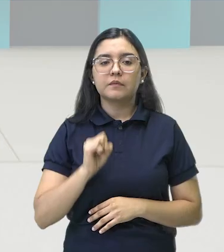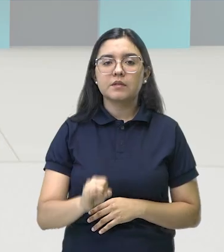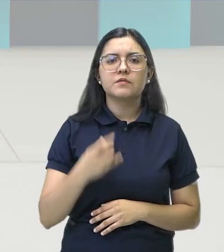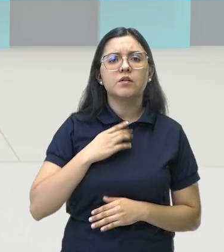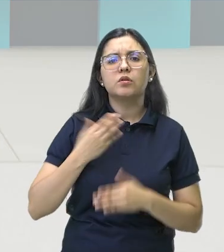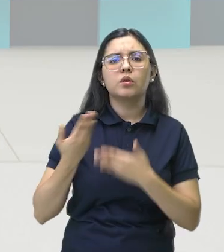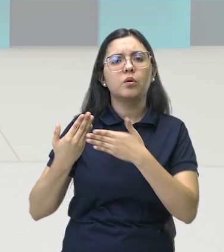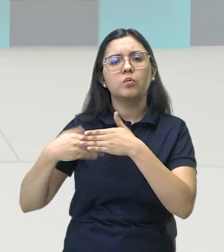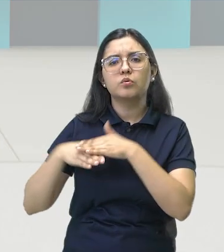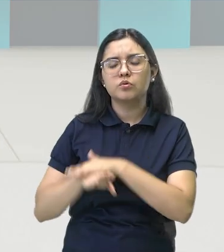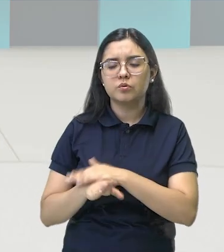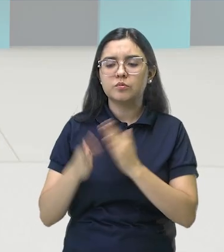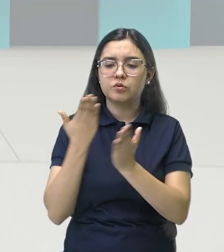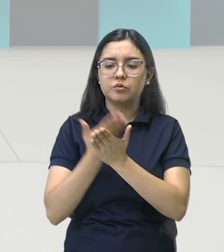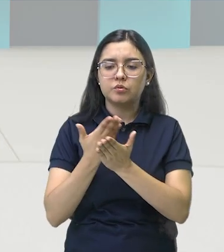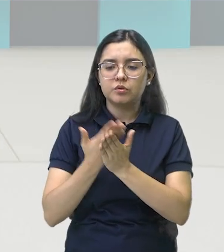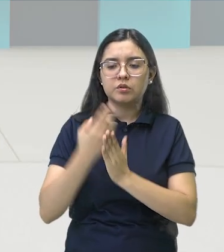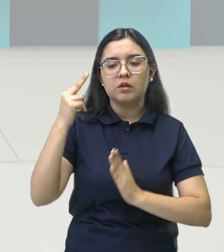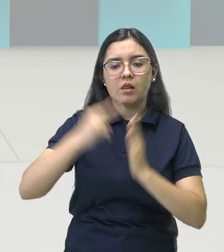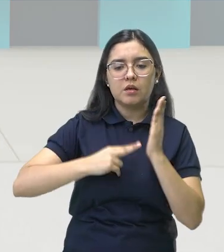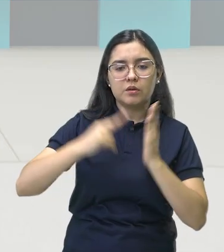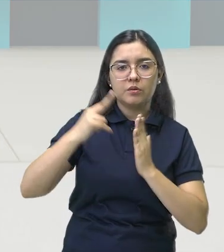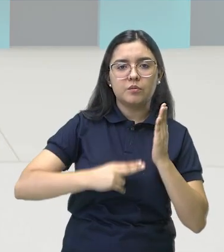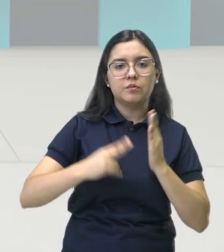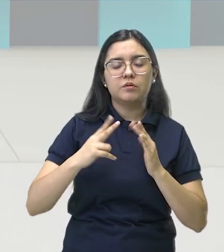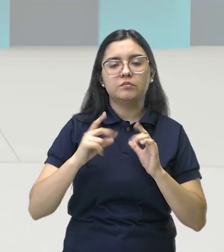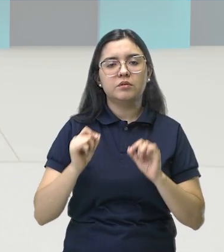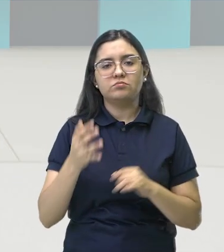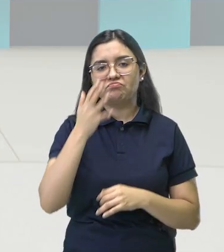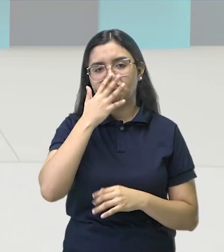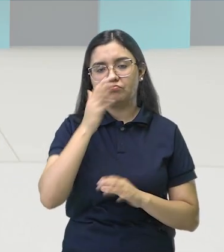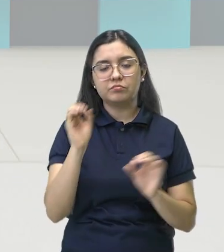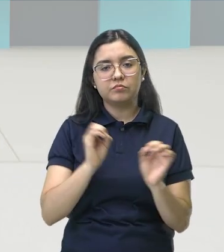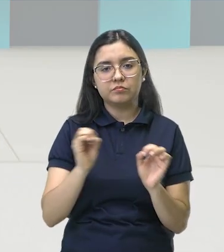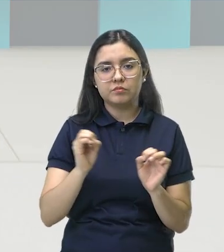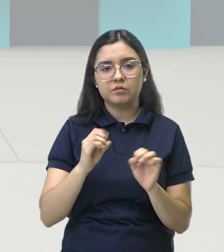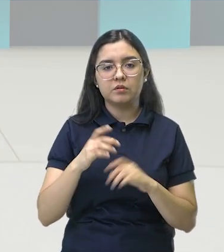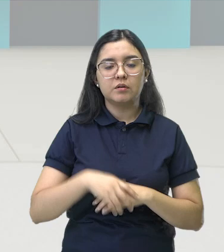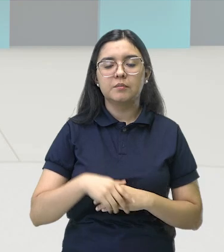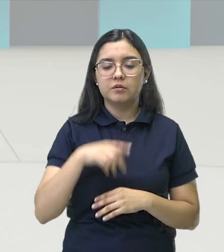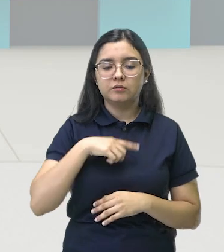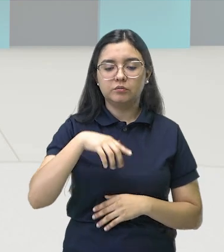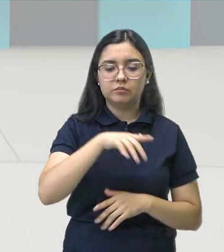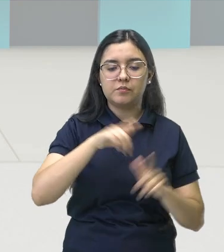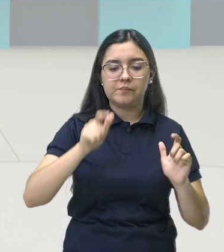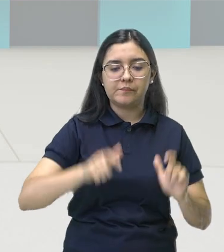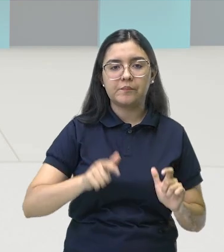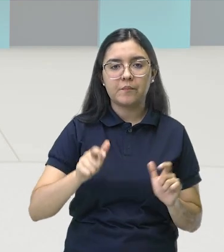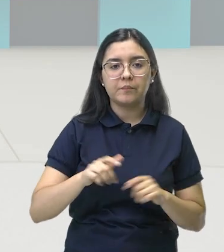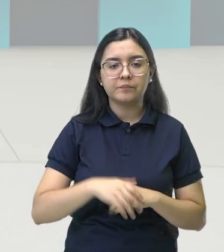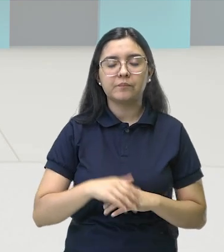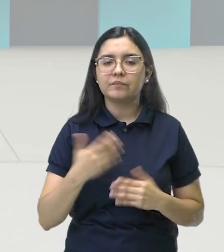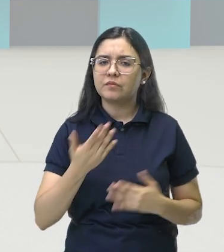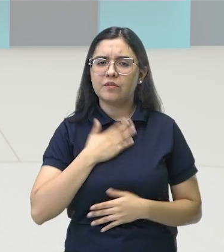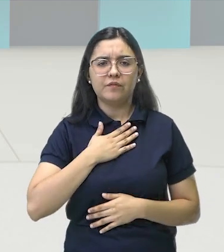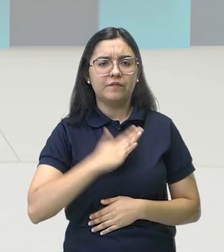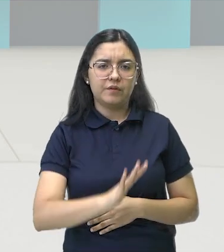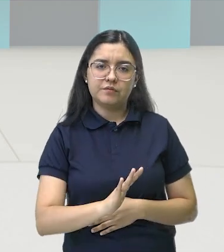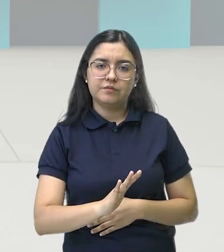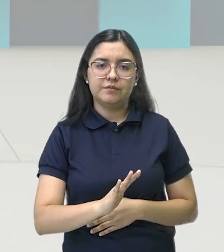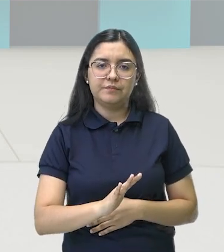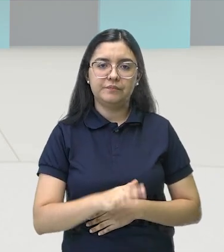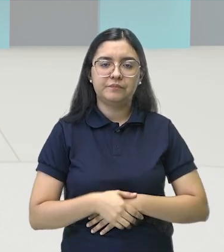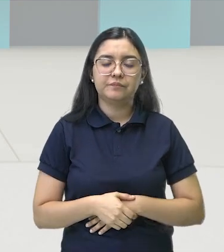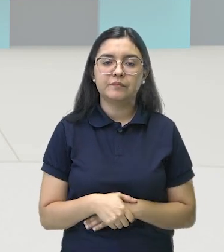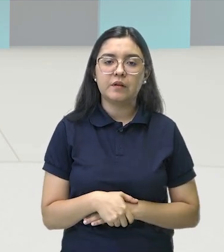hábito do estudo, da leitura, não tem o apreço por esse tipo de ambiente, isso não vai lhe agradar, não vai lhe